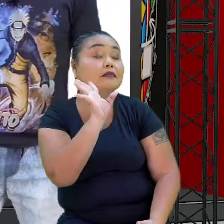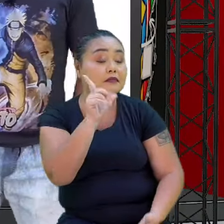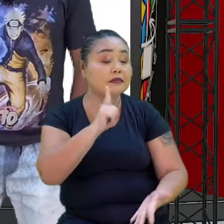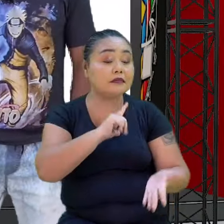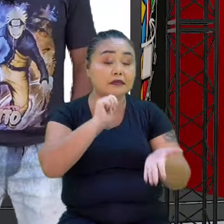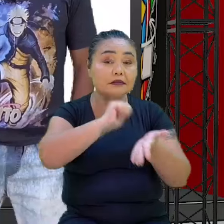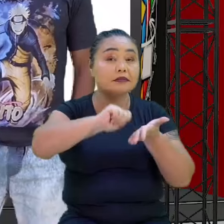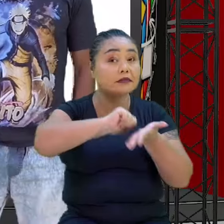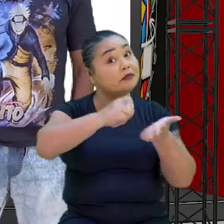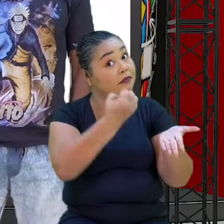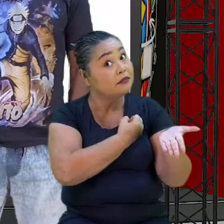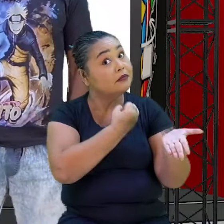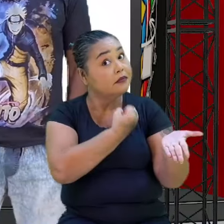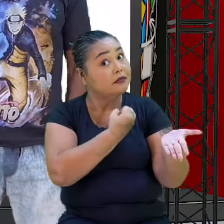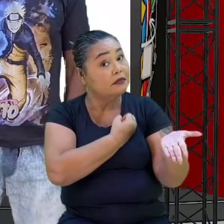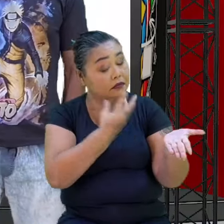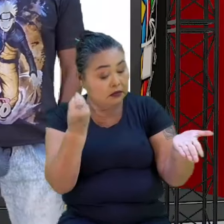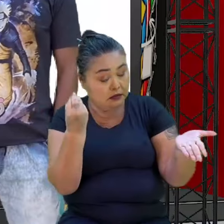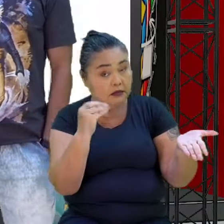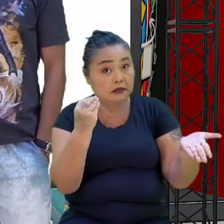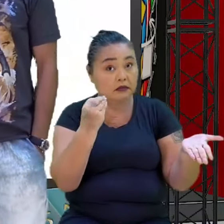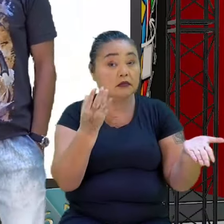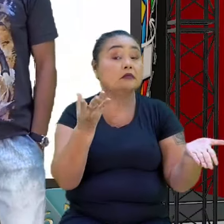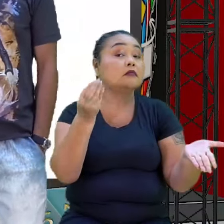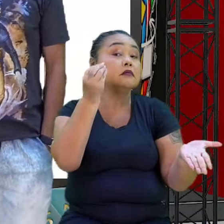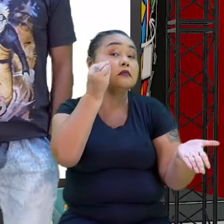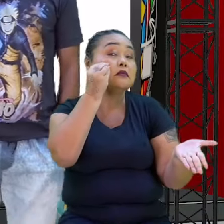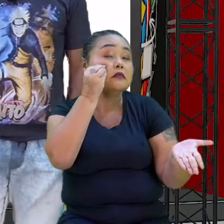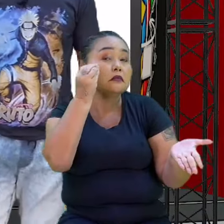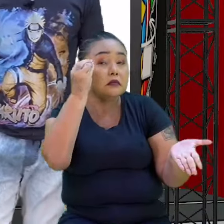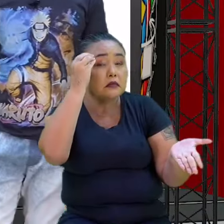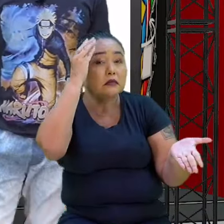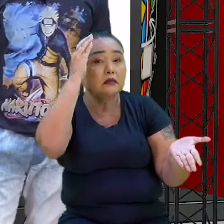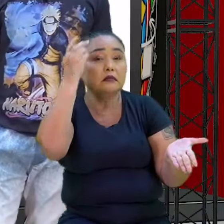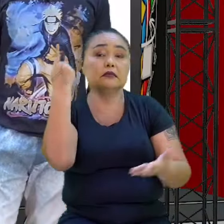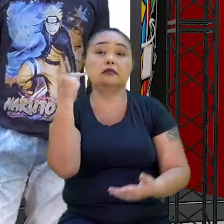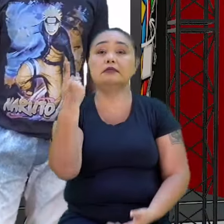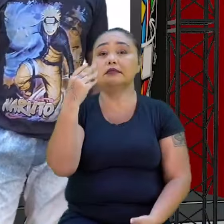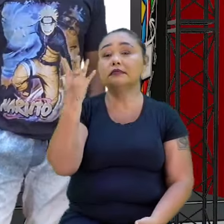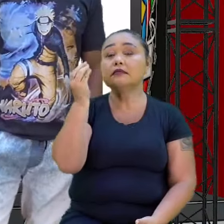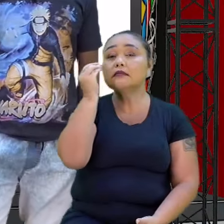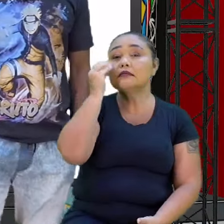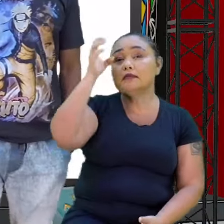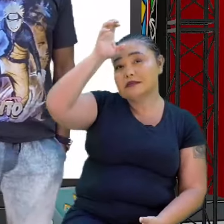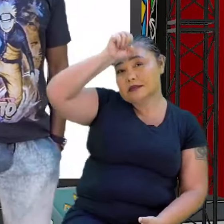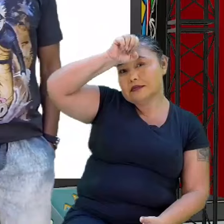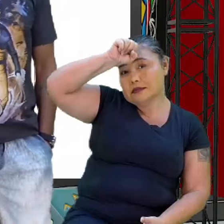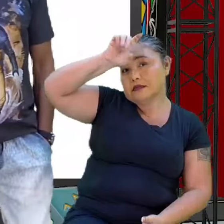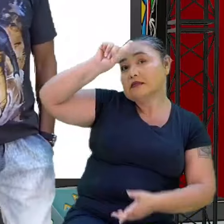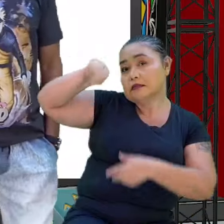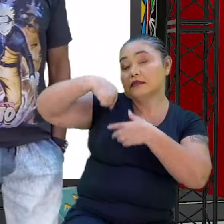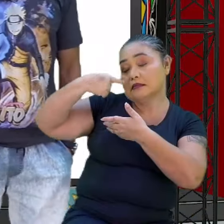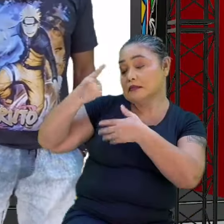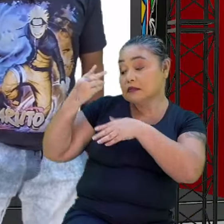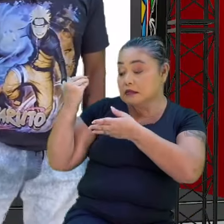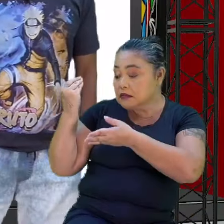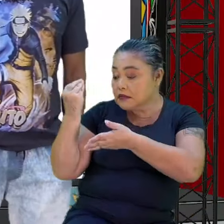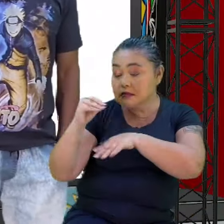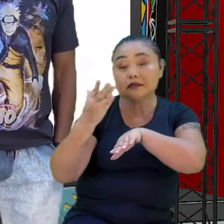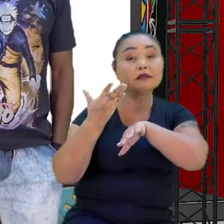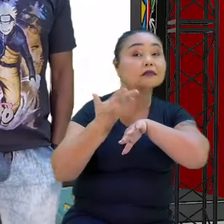pontos tem que ter a pontuação Então nesse teste de conhecimento Você vai testar o que você aprendeu e colocar aí em prática Então é